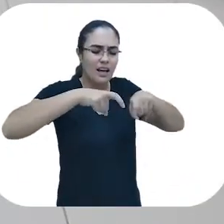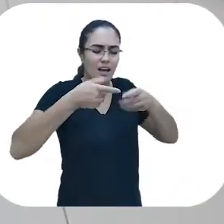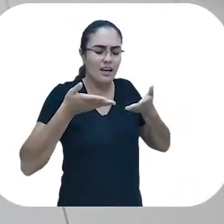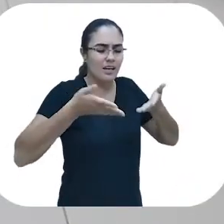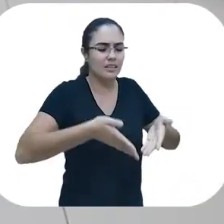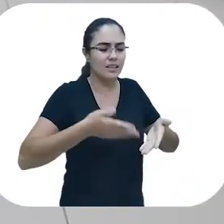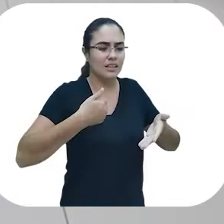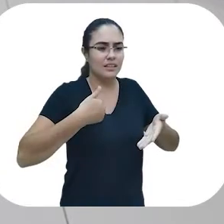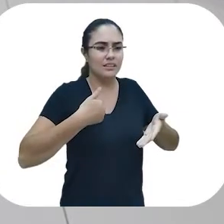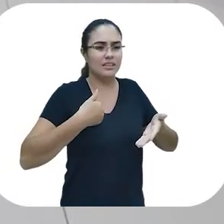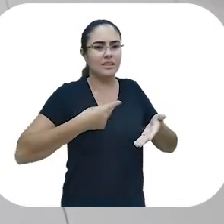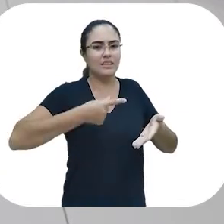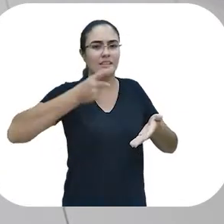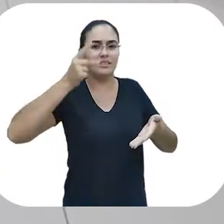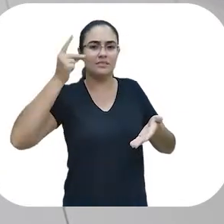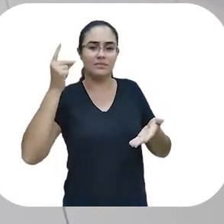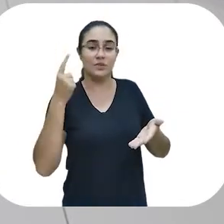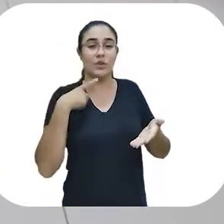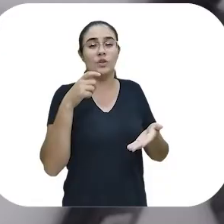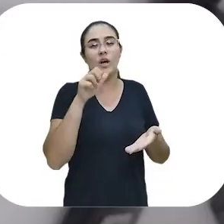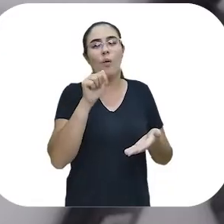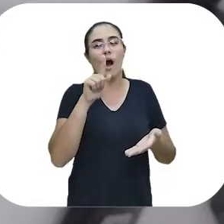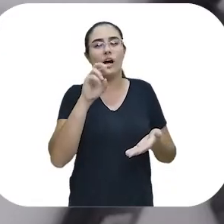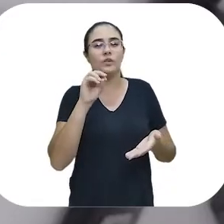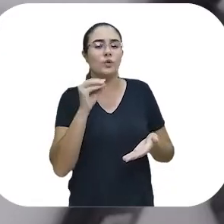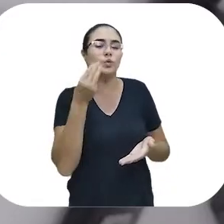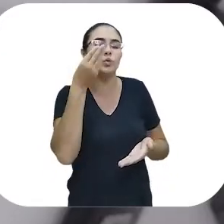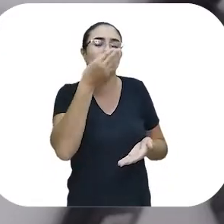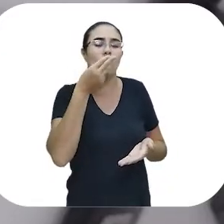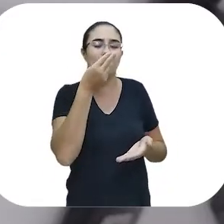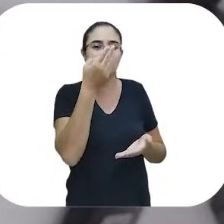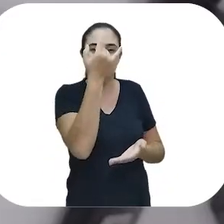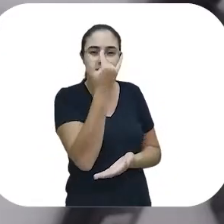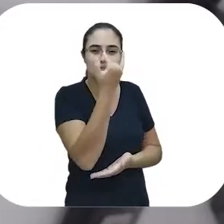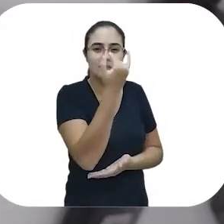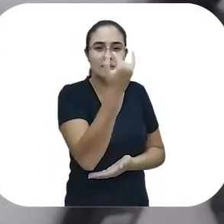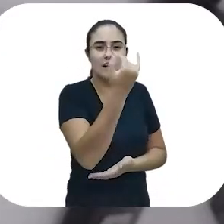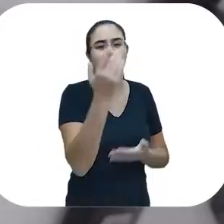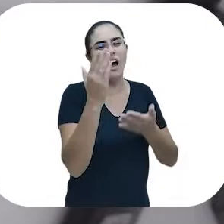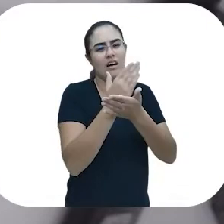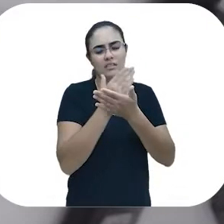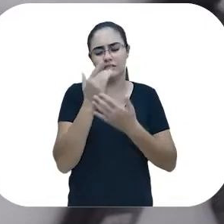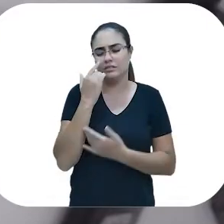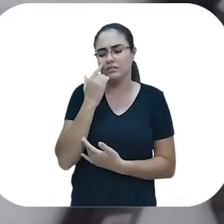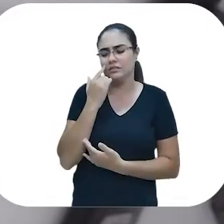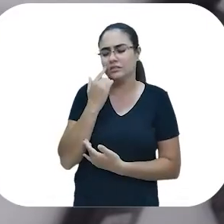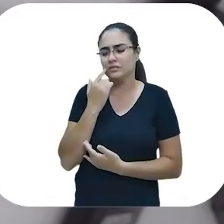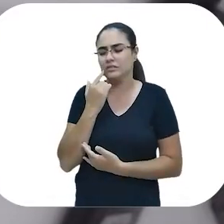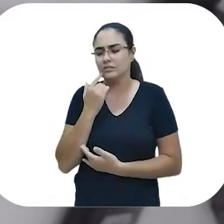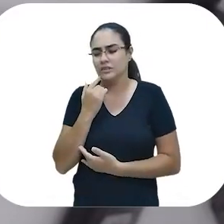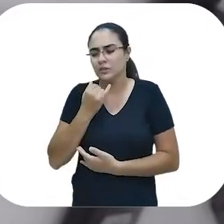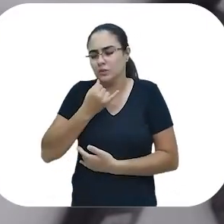fina a um agridoce em meu olhar, e cai dele uma lágrima de azeviche numa